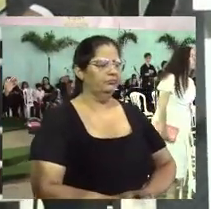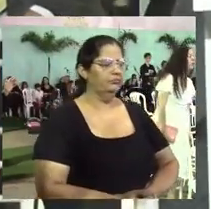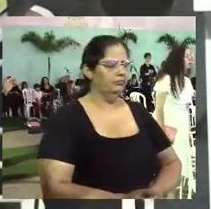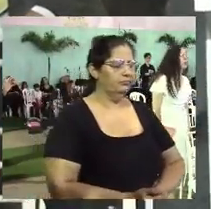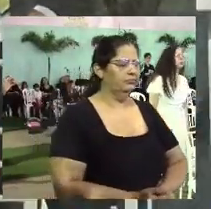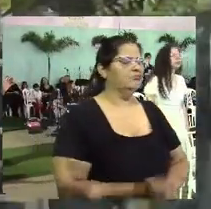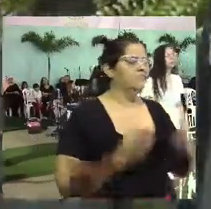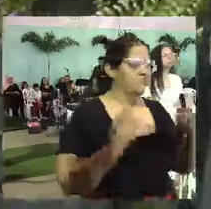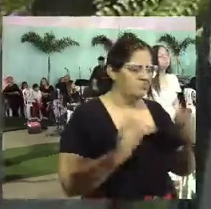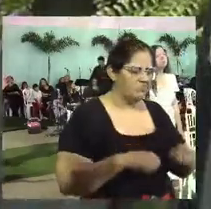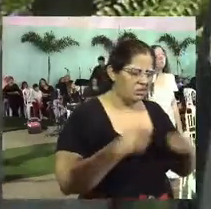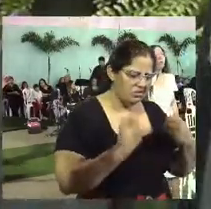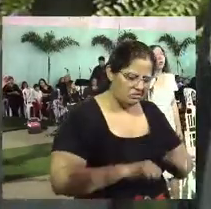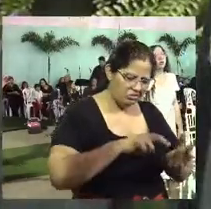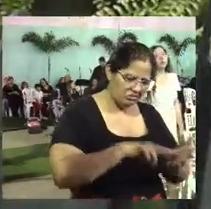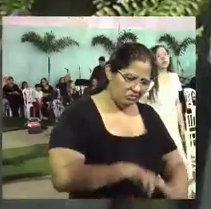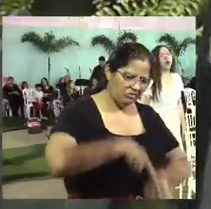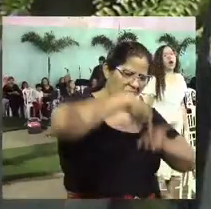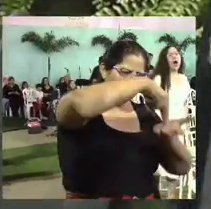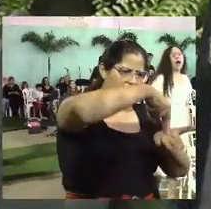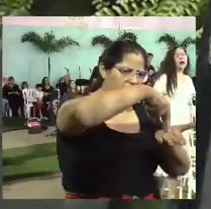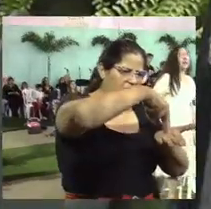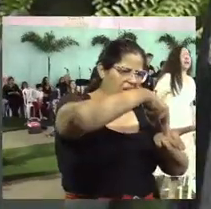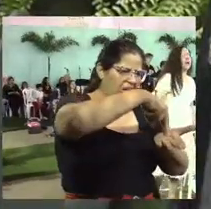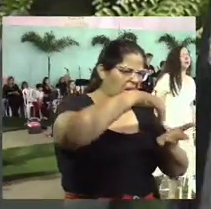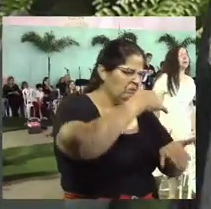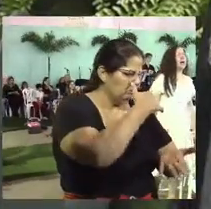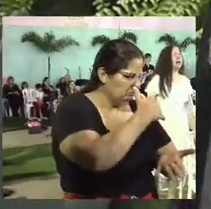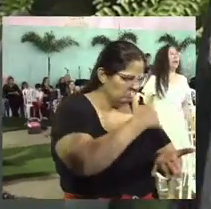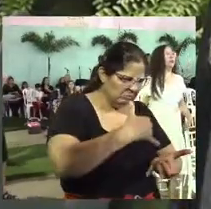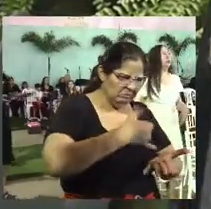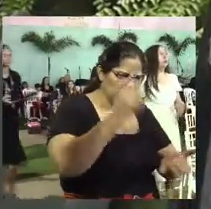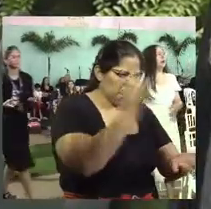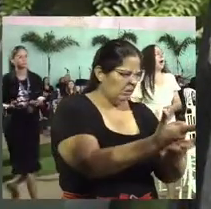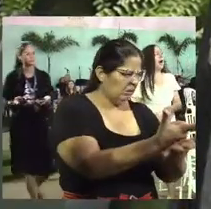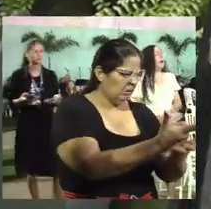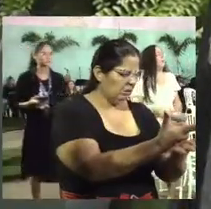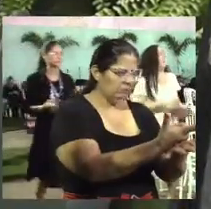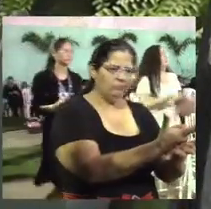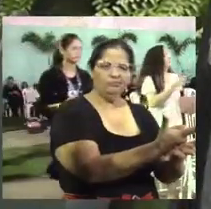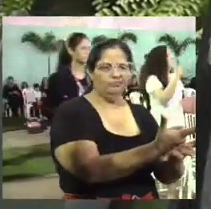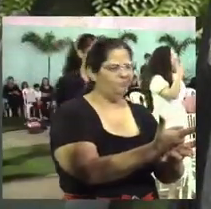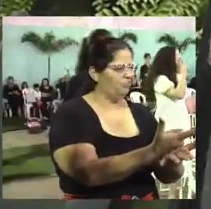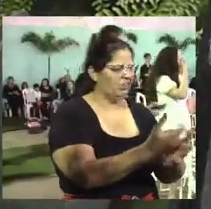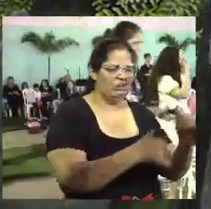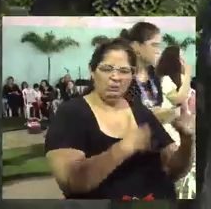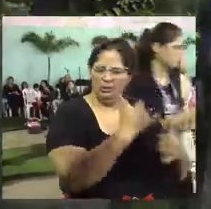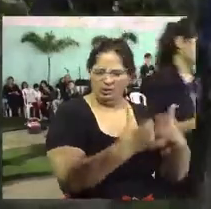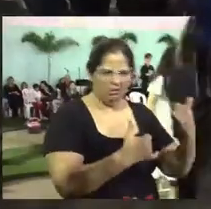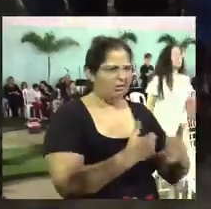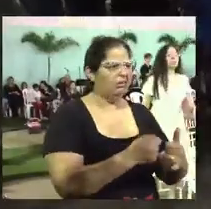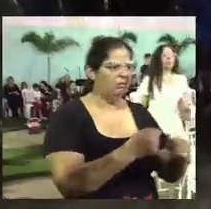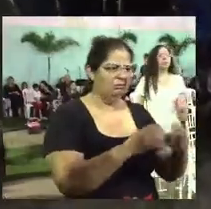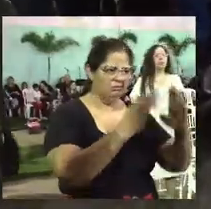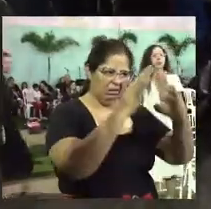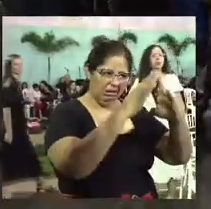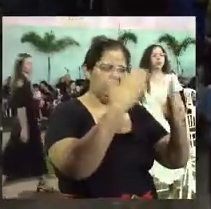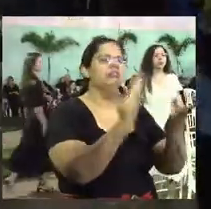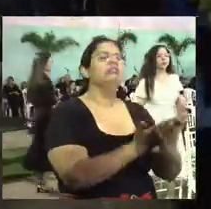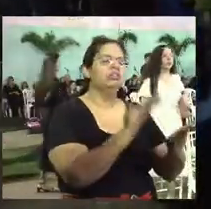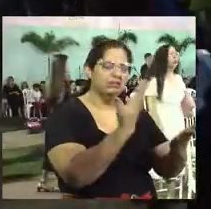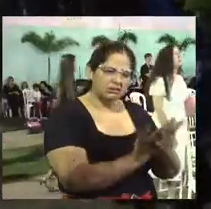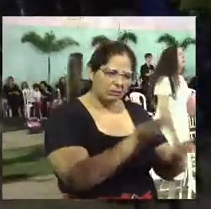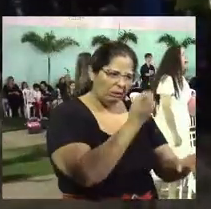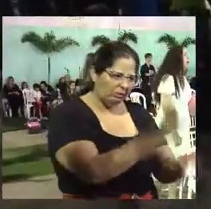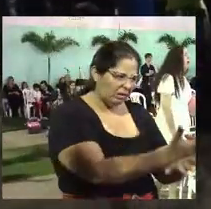a gente precisa se levantar os traficantes não estão brincando de vender drogas eles estão na porta das escolas